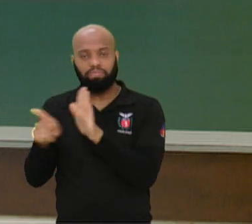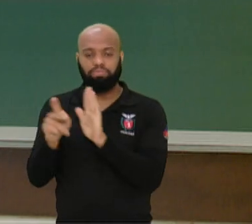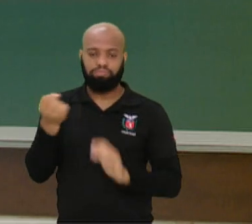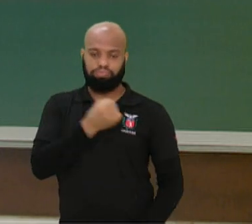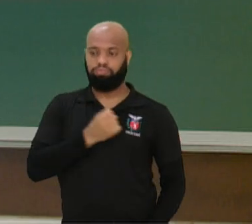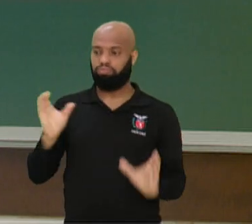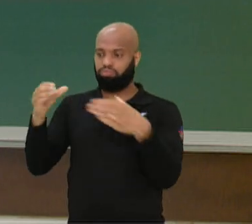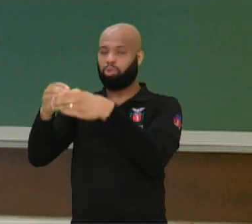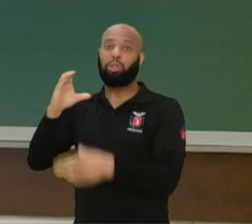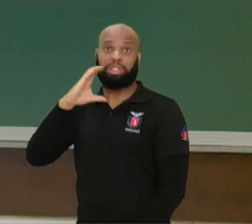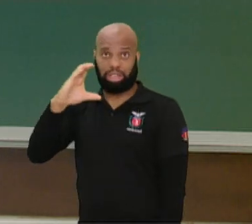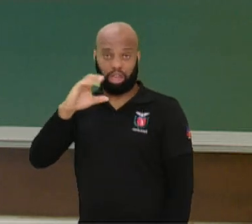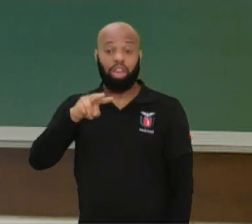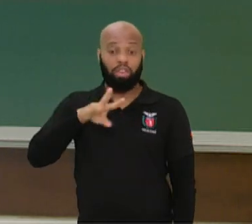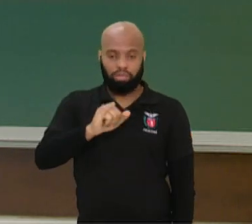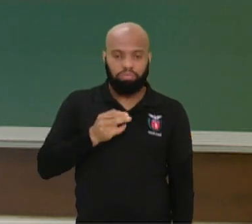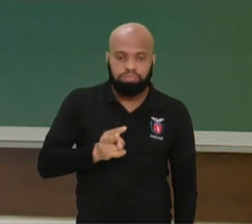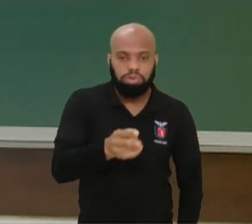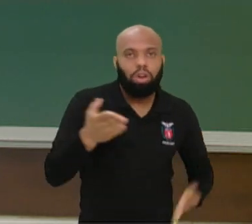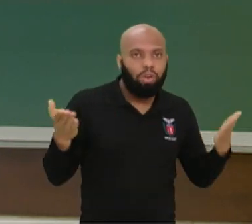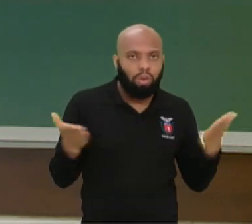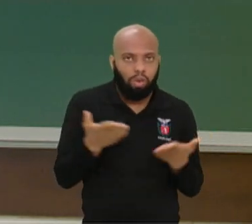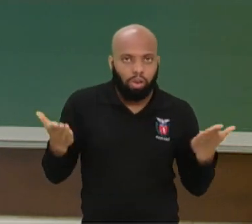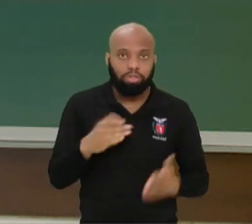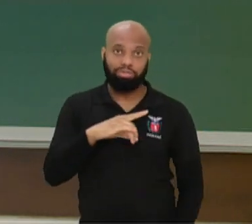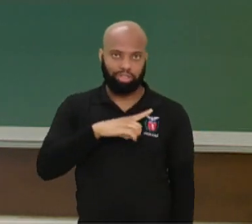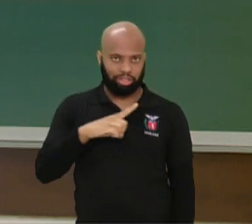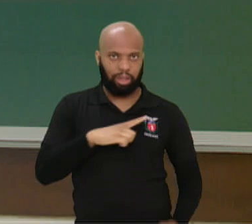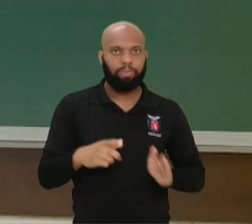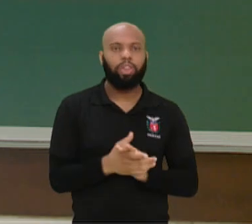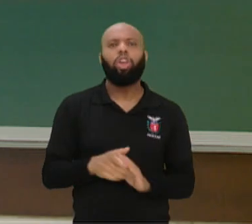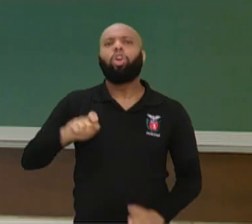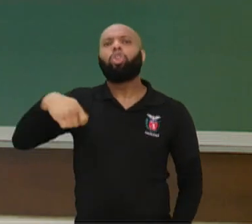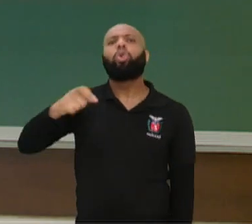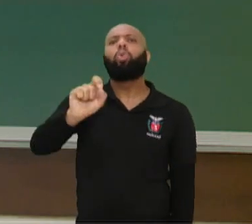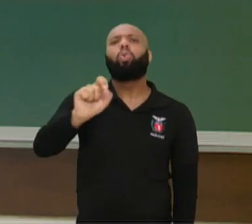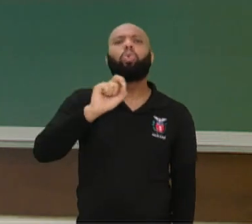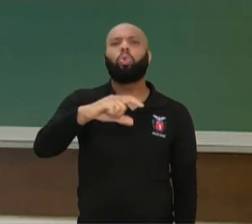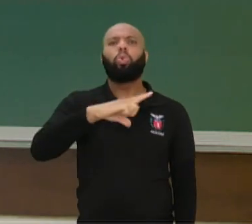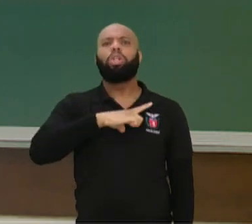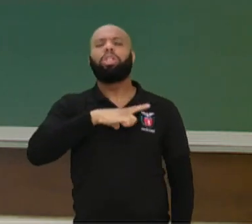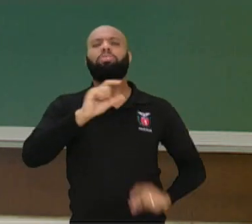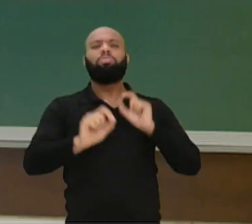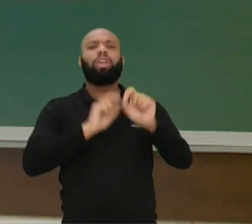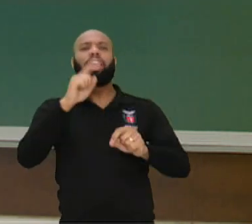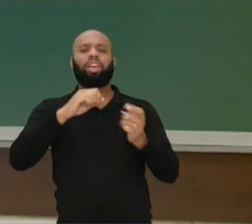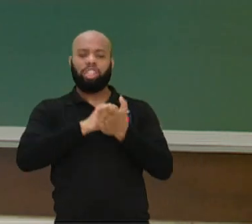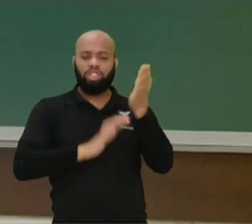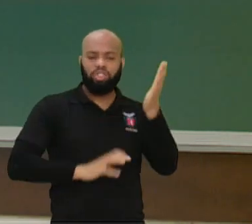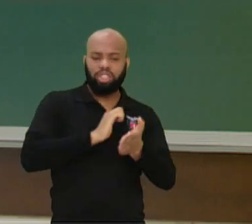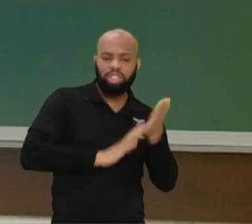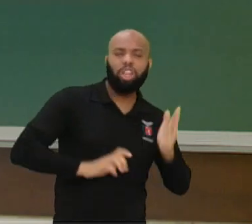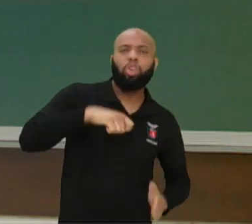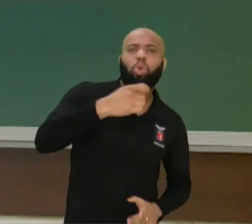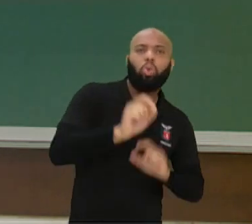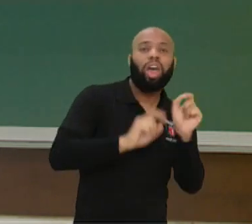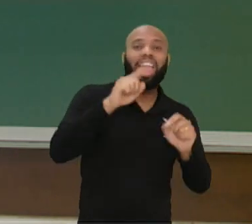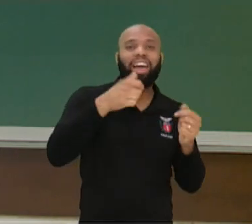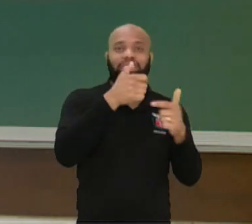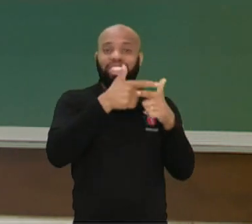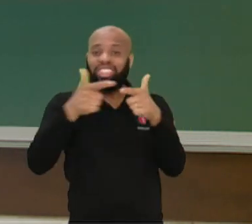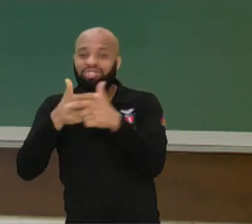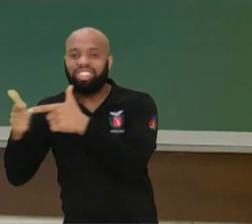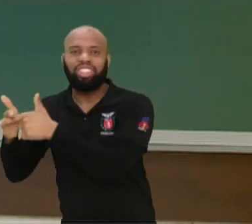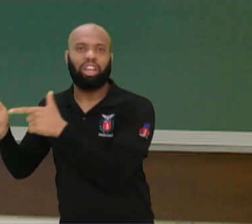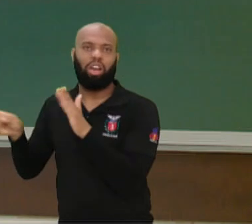dar continuidade a essas operações na aula de hoje, trabalhando com os exercícios de divisão de números complexos.